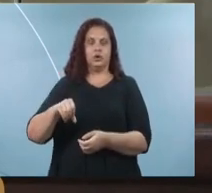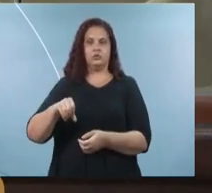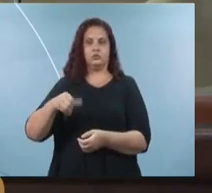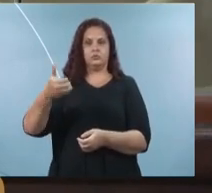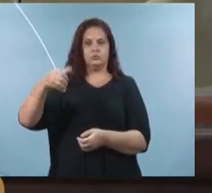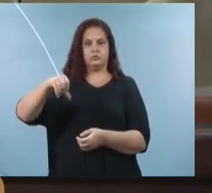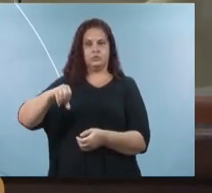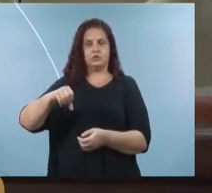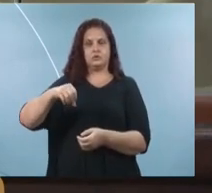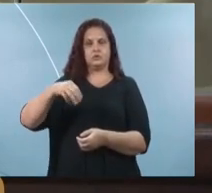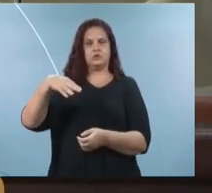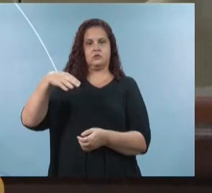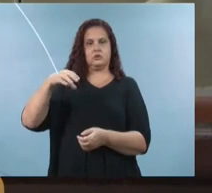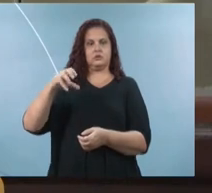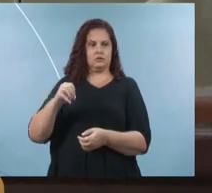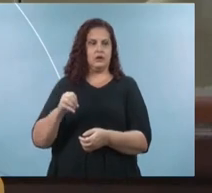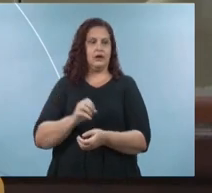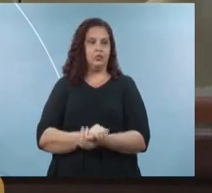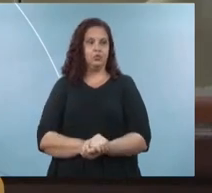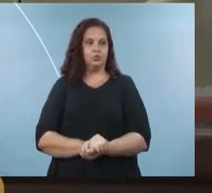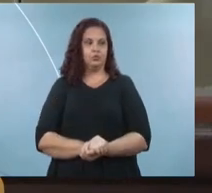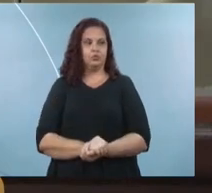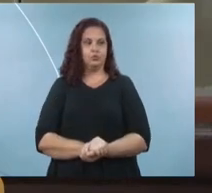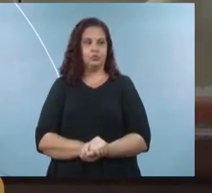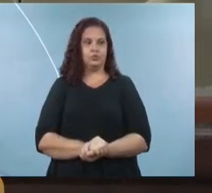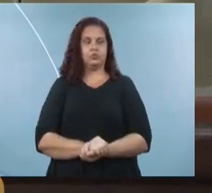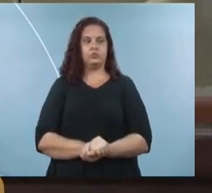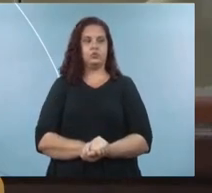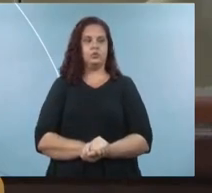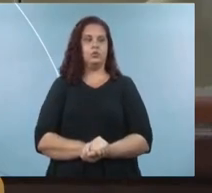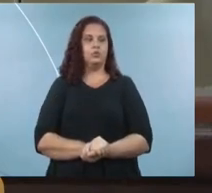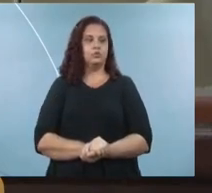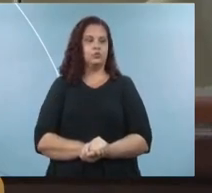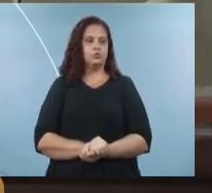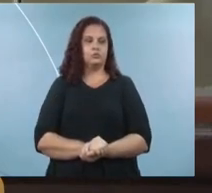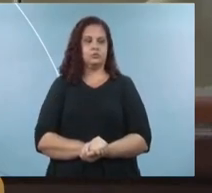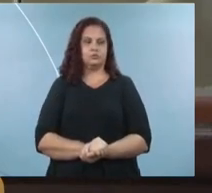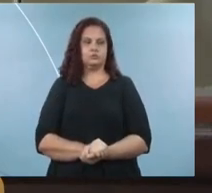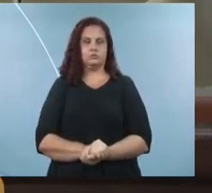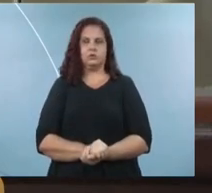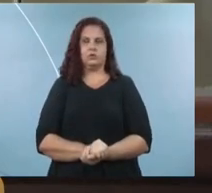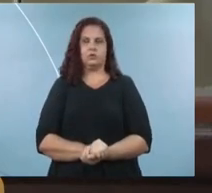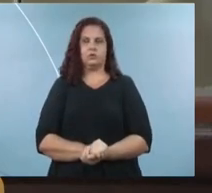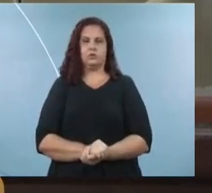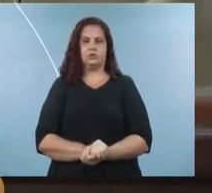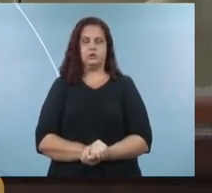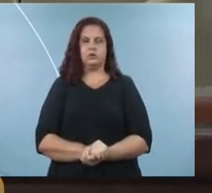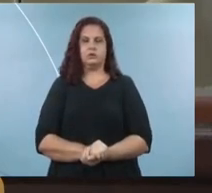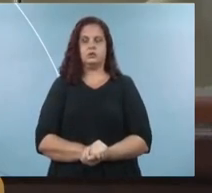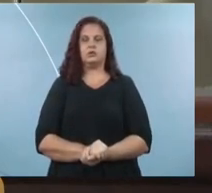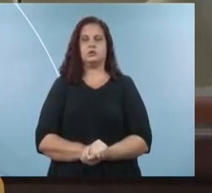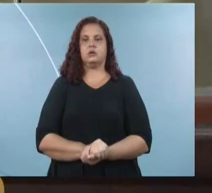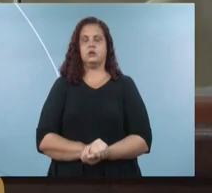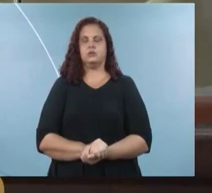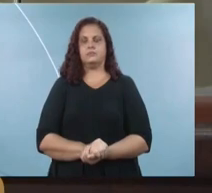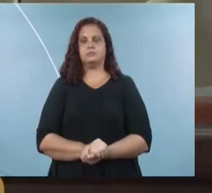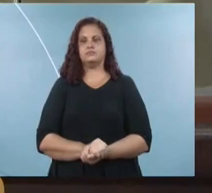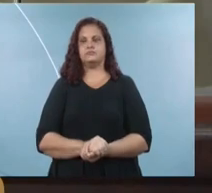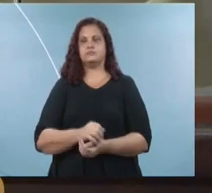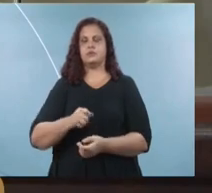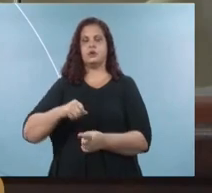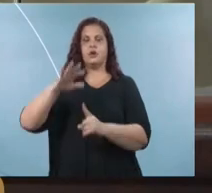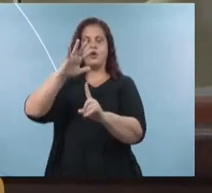ser reconhecida como profissão formal no Brasil. A data escolhida é uma homenagem a São